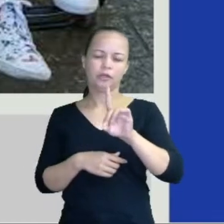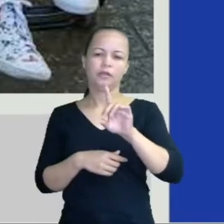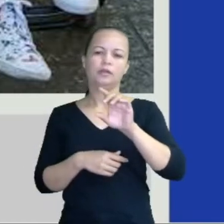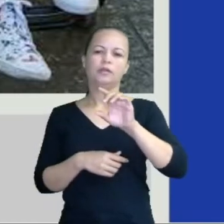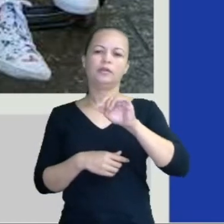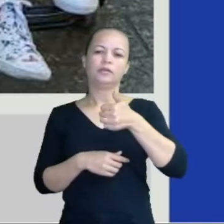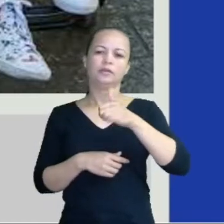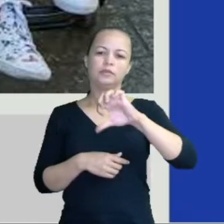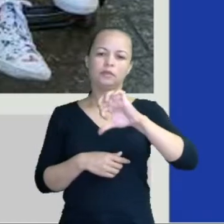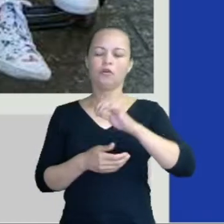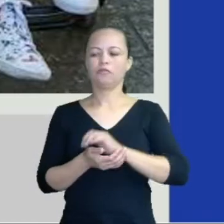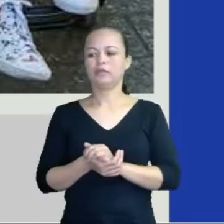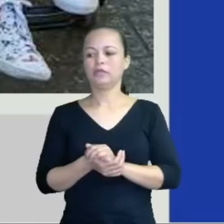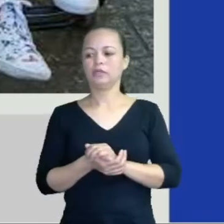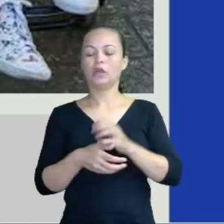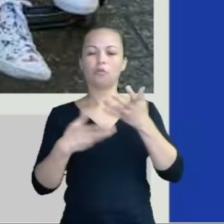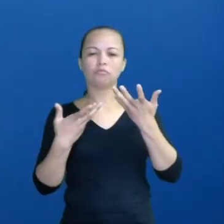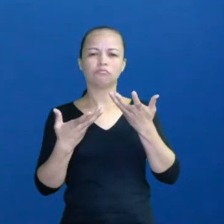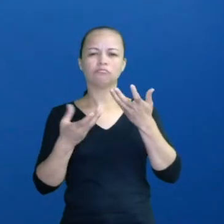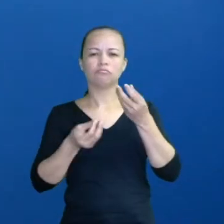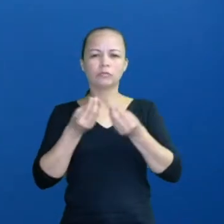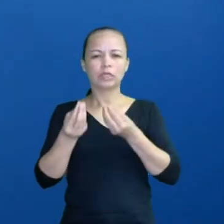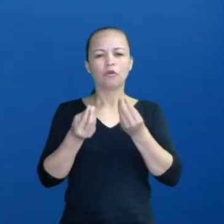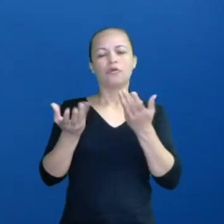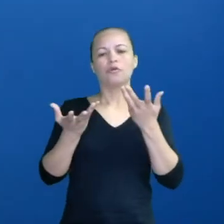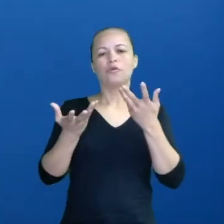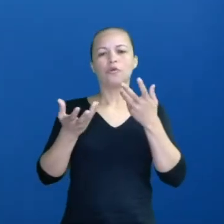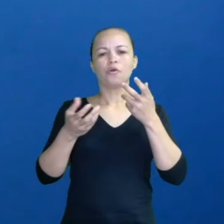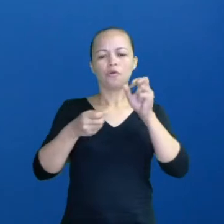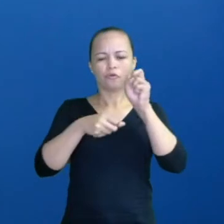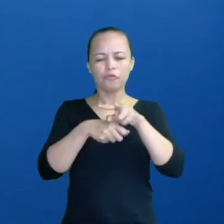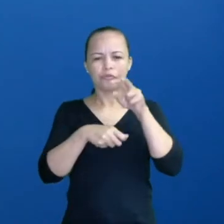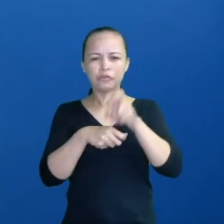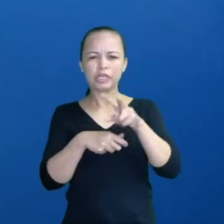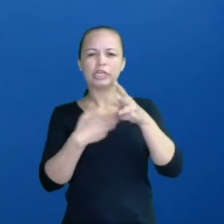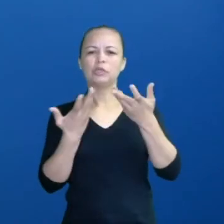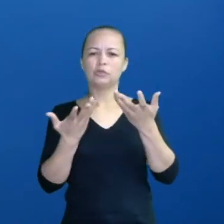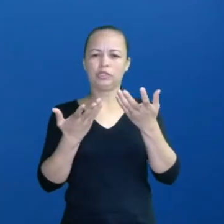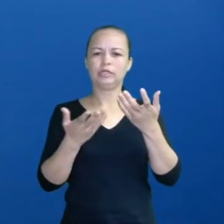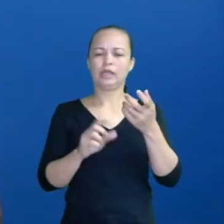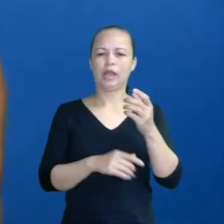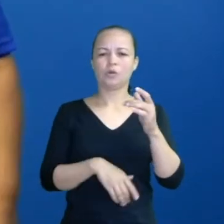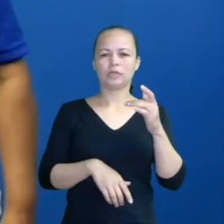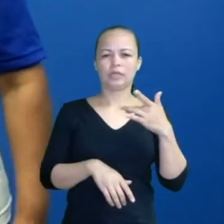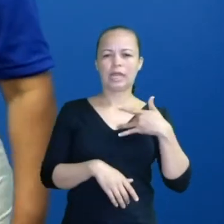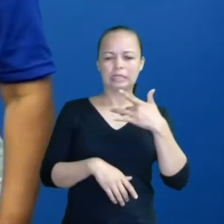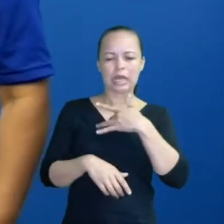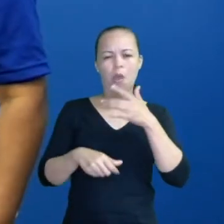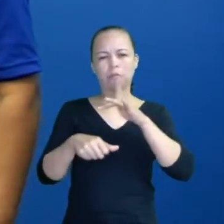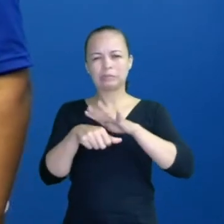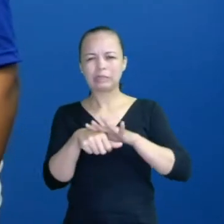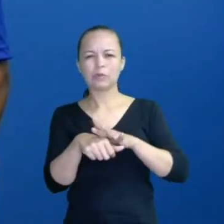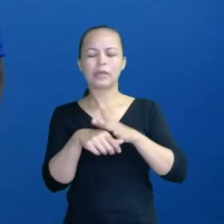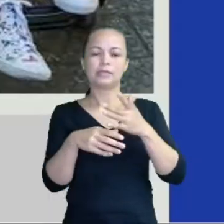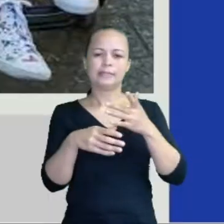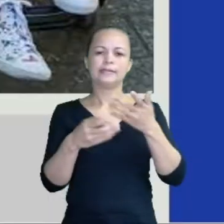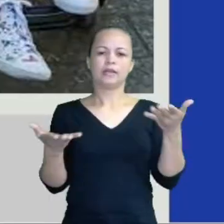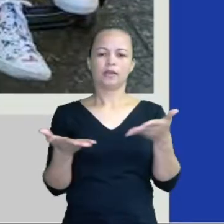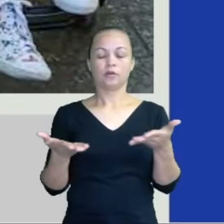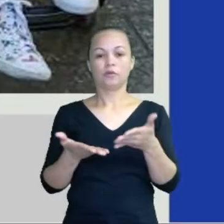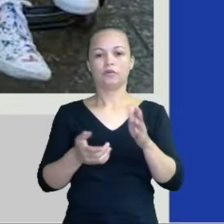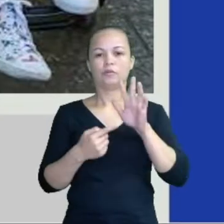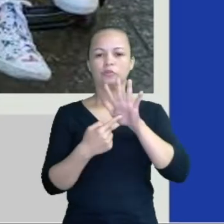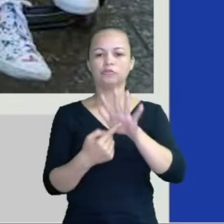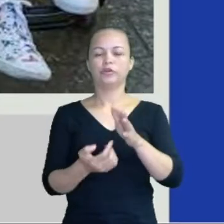Os vírus e os danos que eles causam à nossa saúde. Vamos agora ver algumas doenças, né, que são causadas por eles.